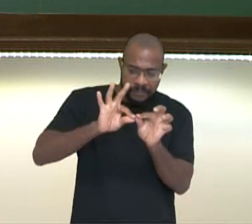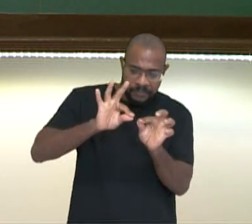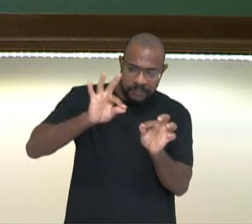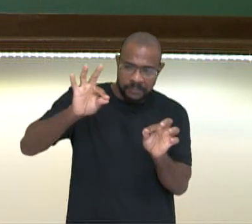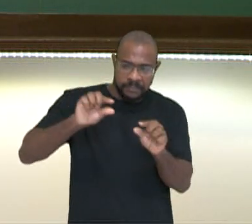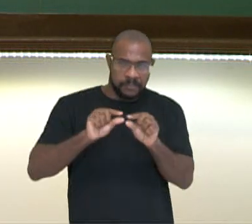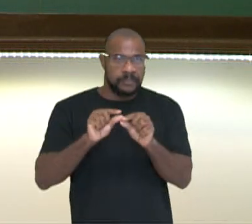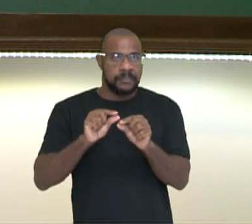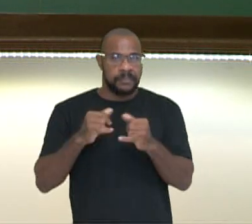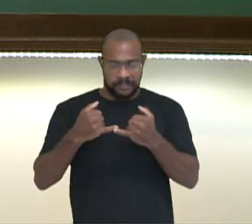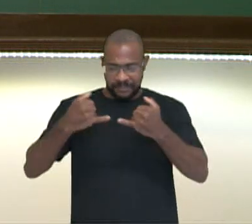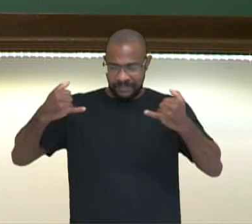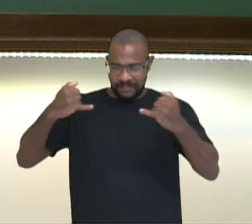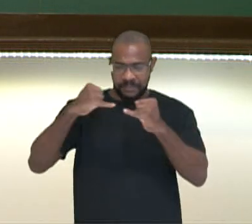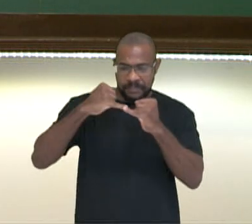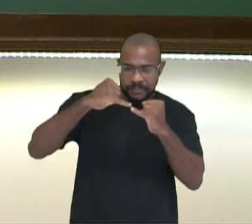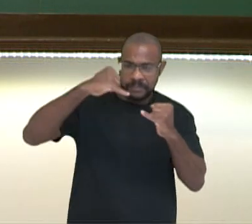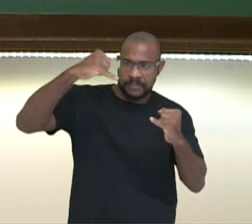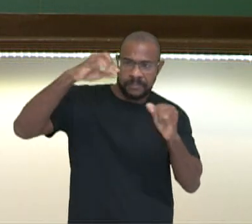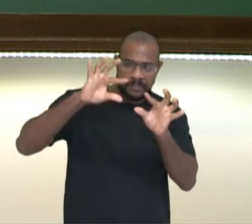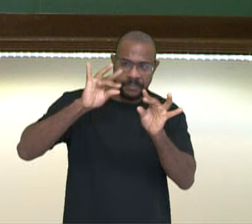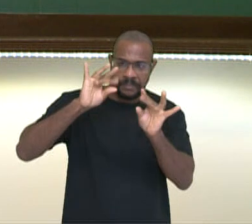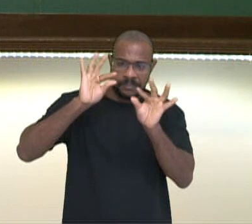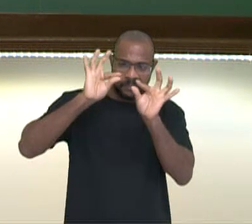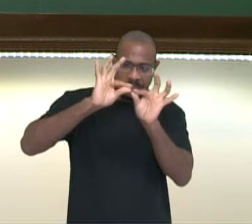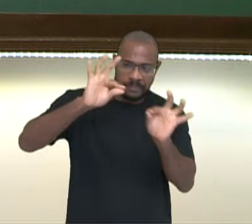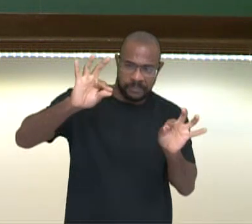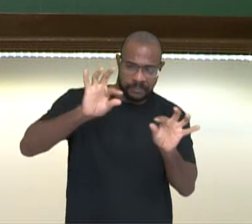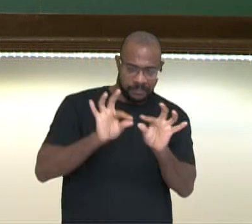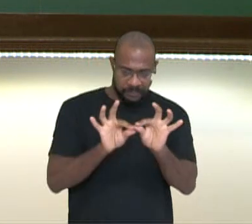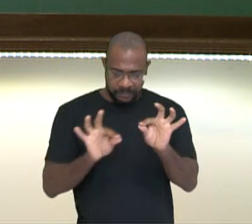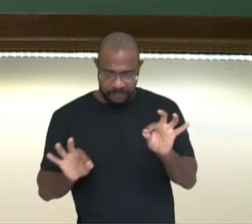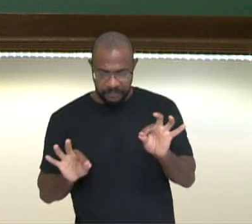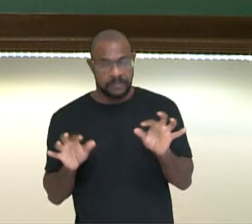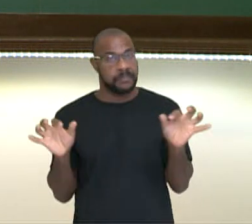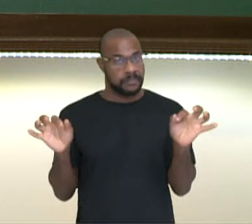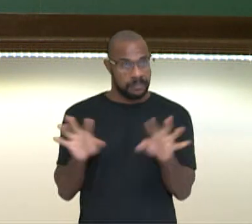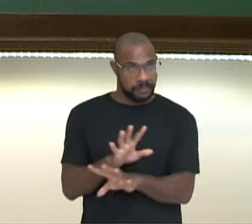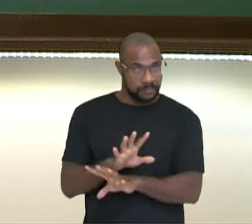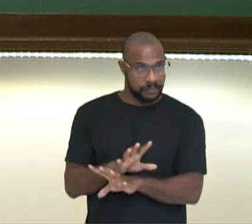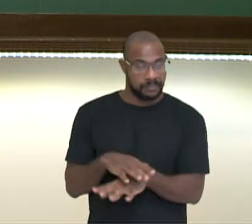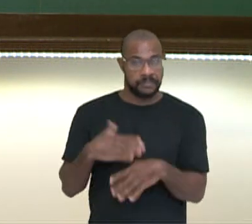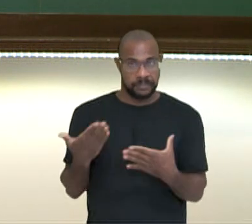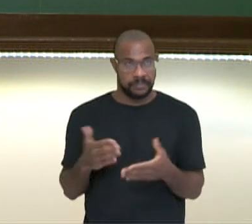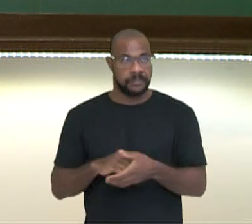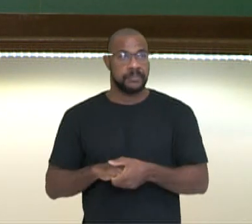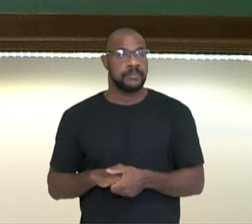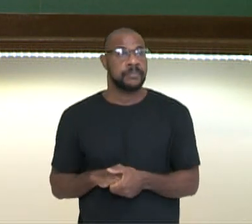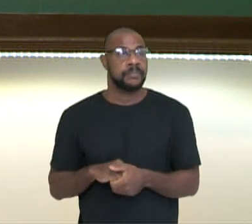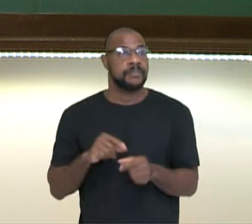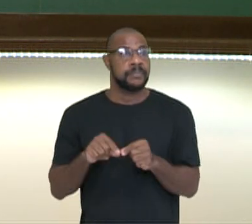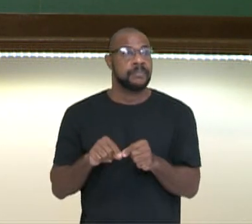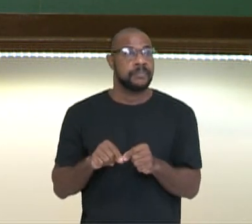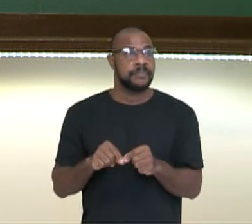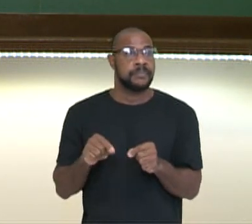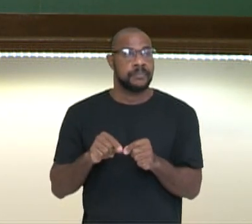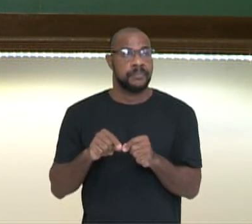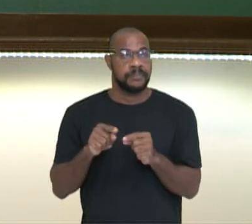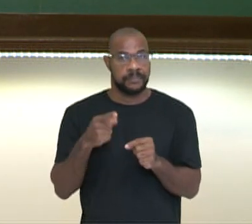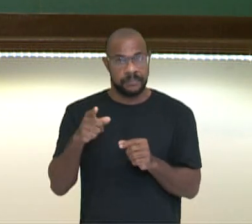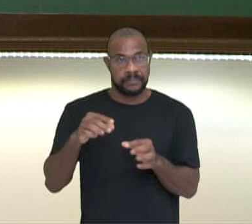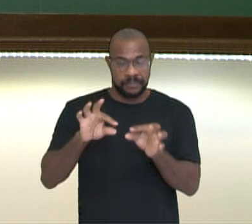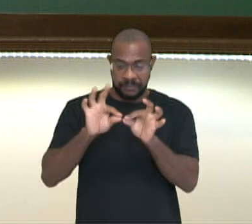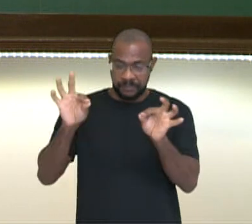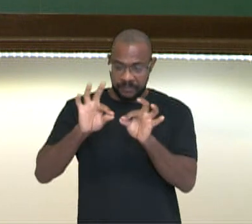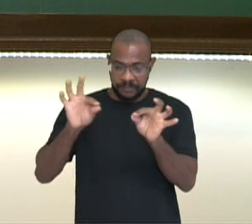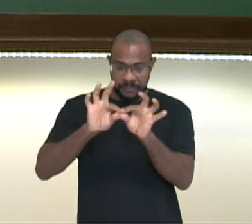cima desse arco definido por esse ângulo. Depois que você passou o barbante por cima desse arco, você vai até a tua